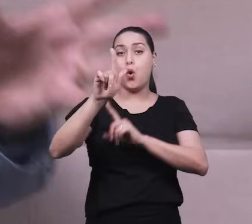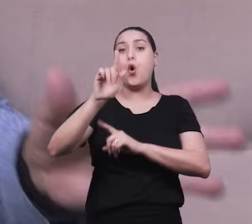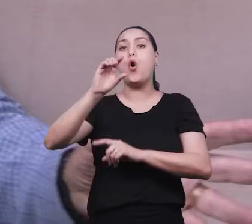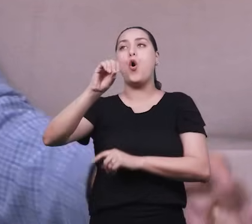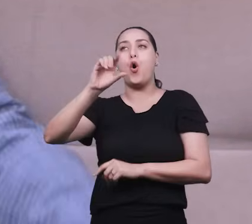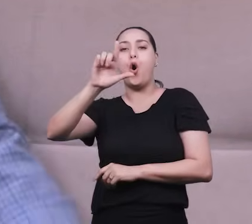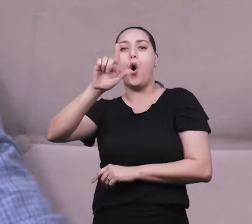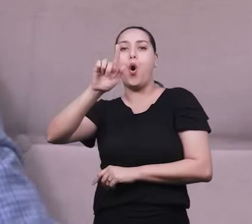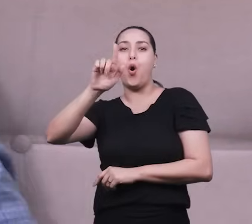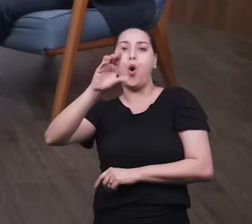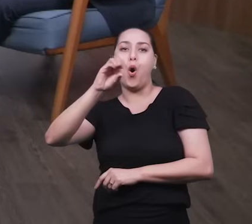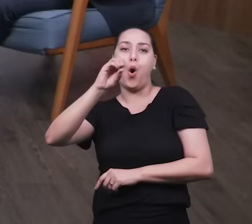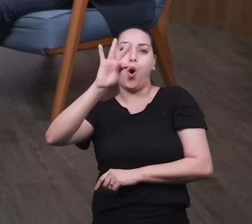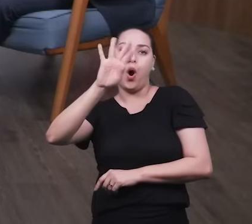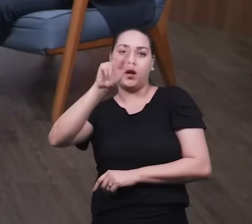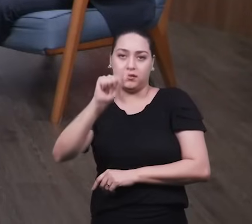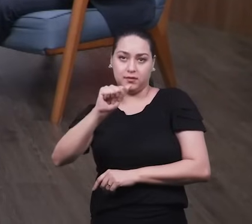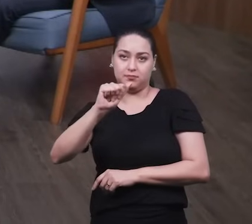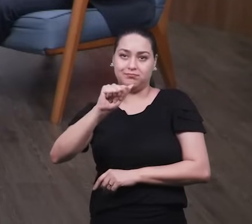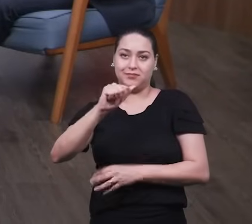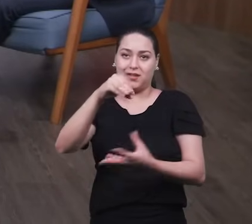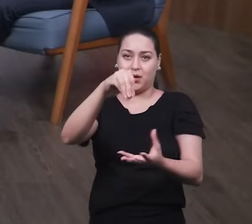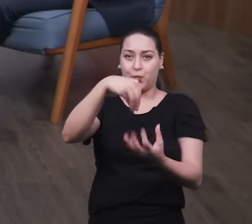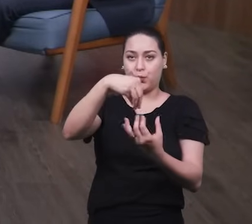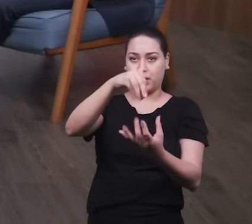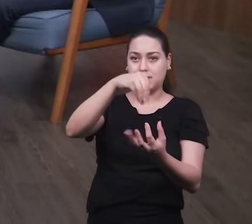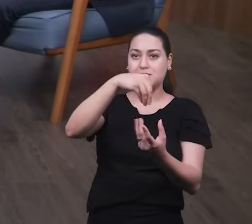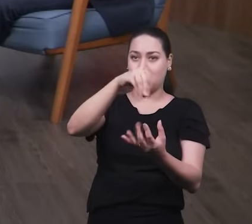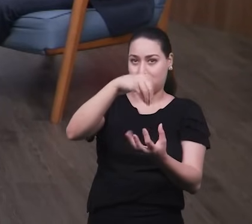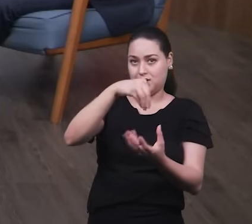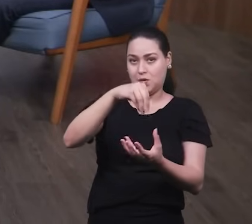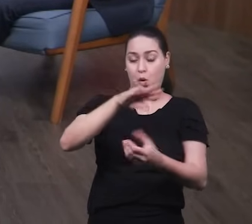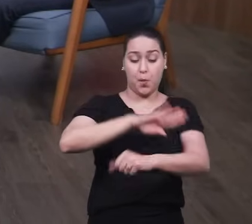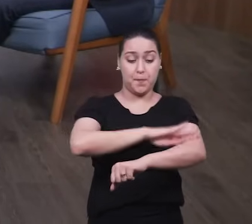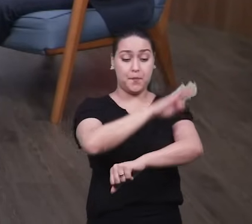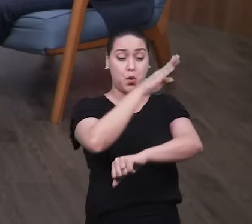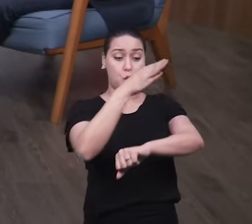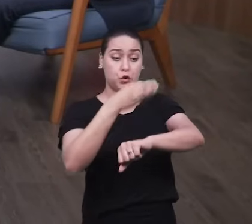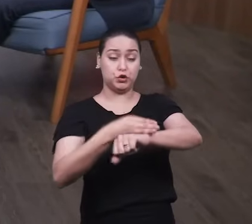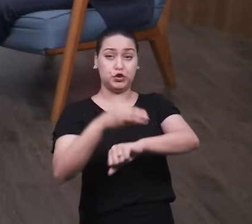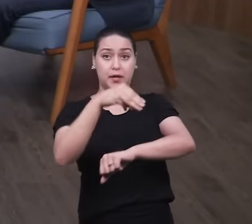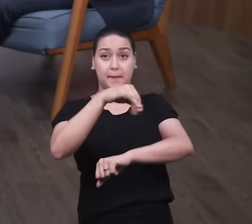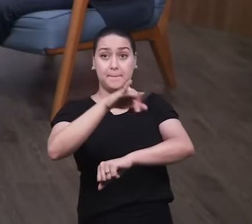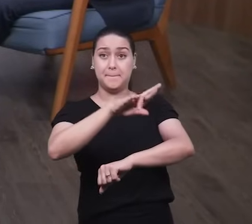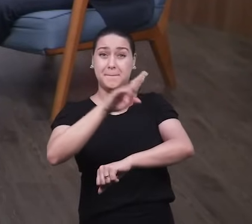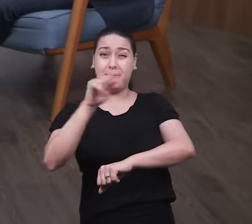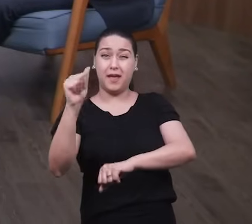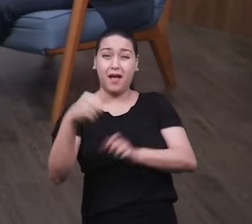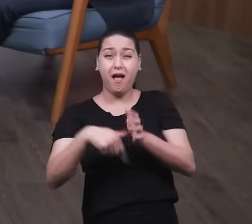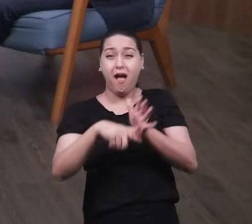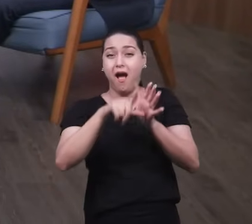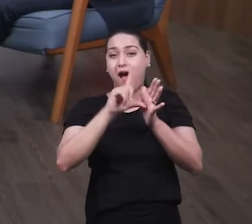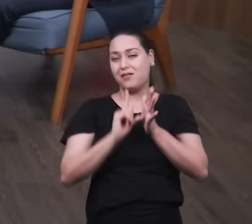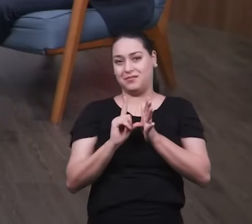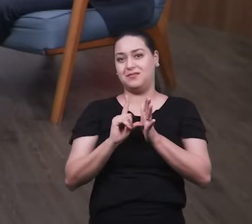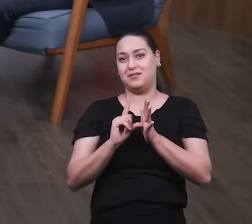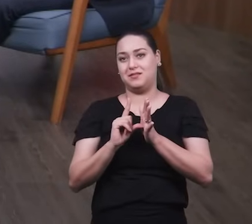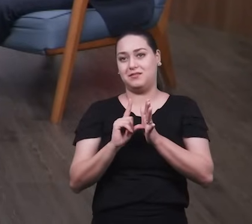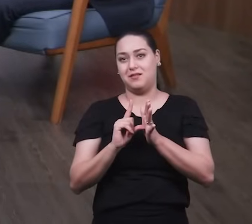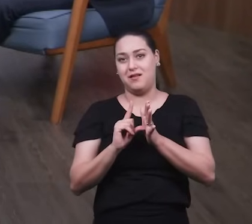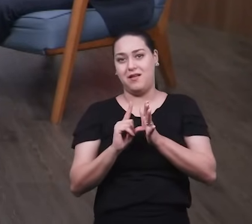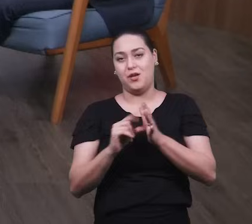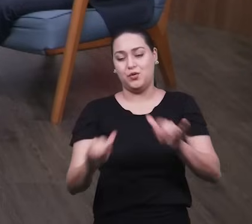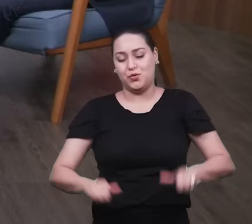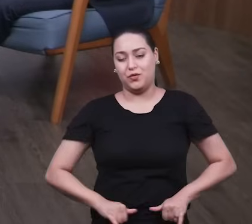o outeiro do incenso. Quer dizer, no Monte da Mirra, foi na véspera, não é? Isso.